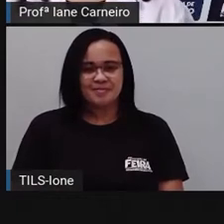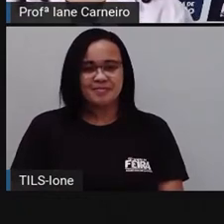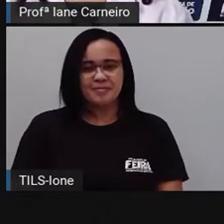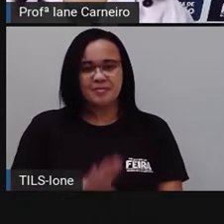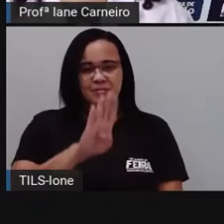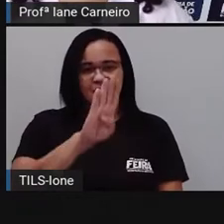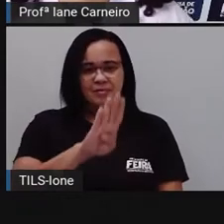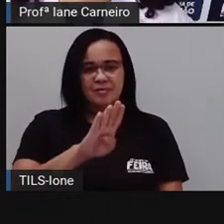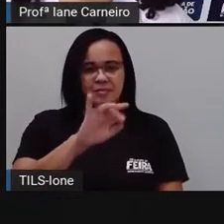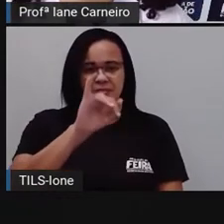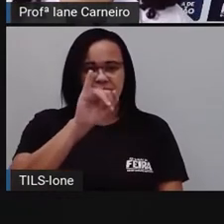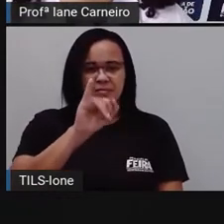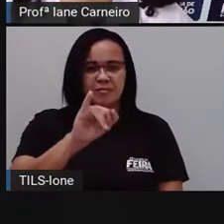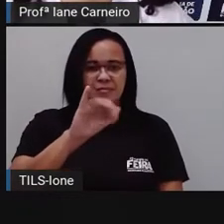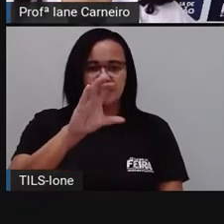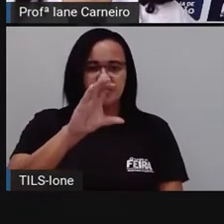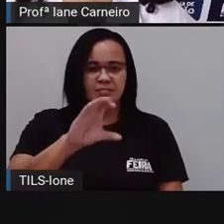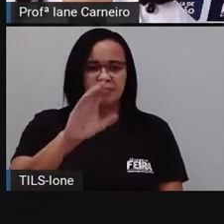Bichodário.